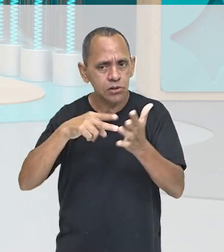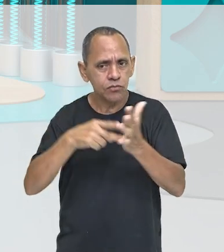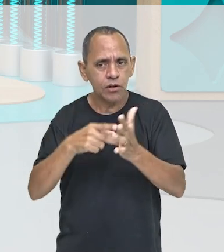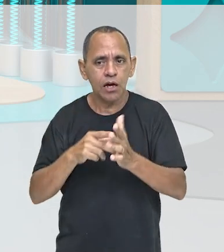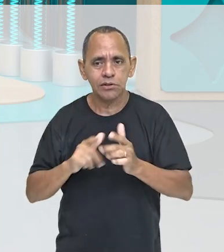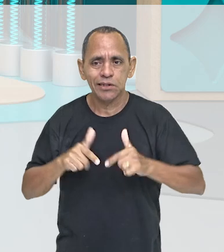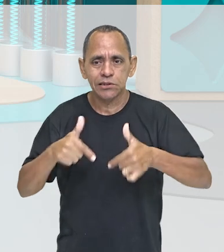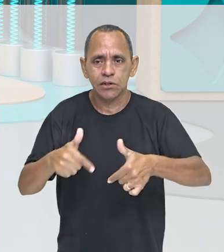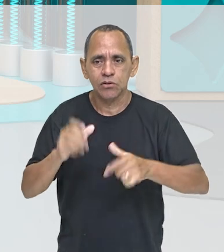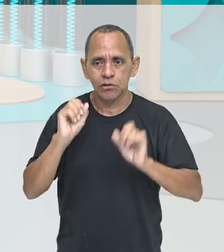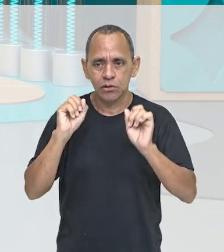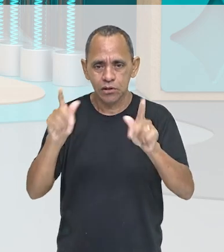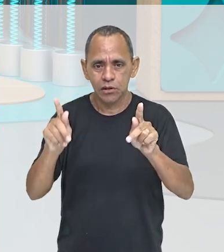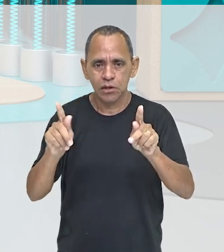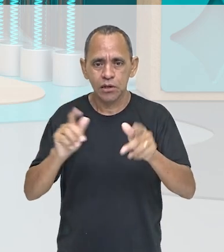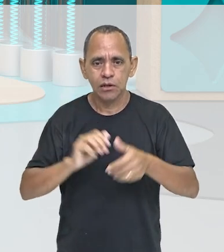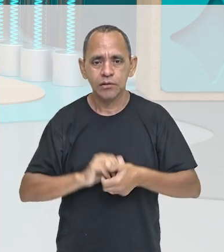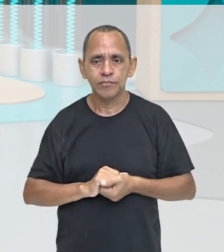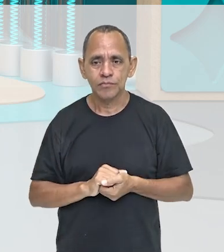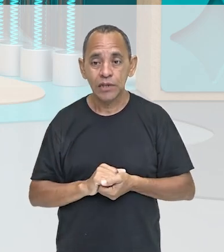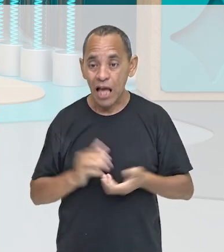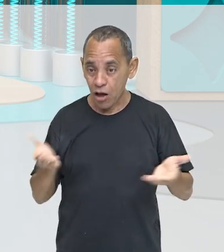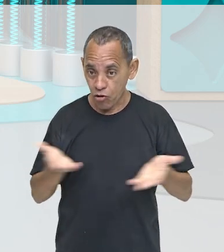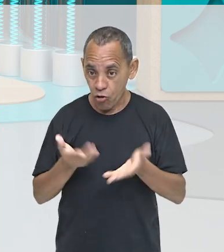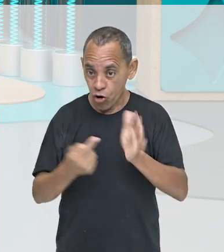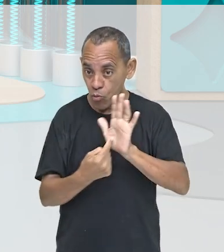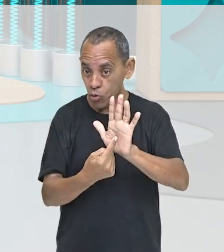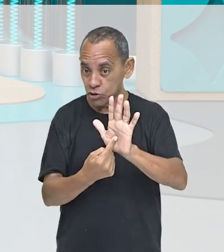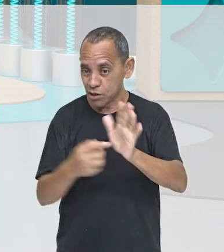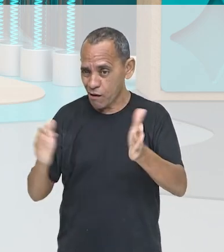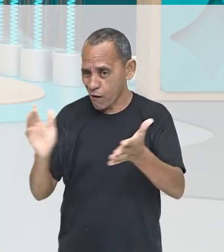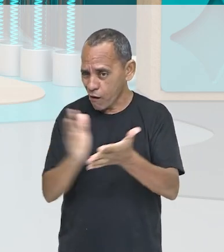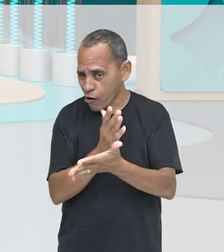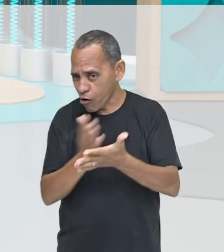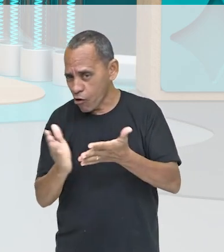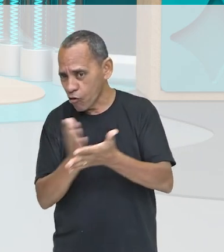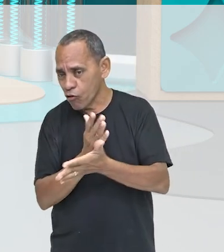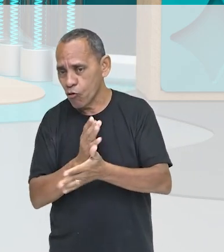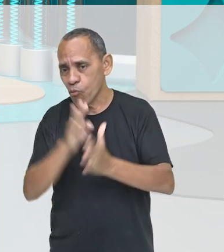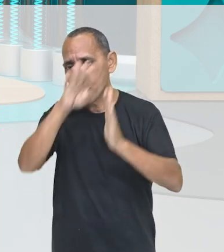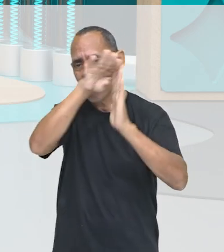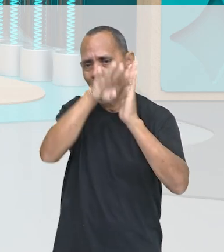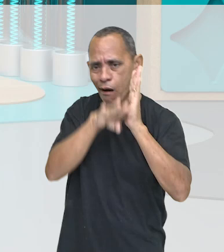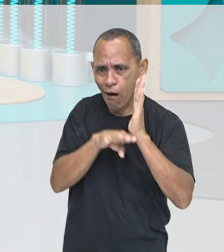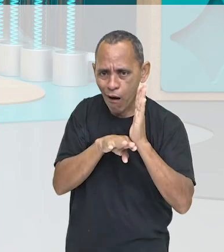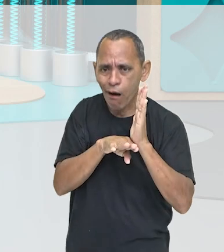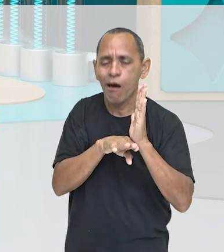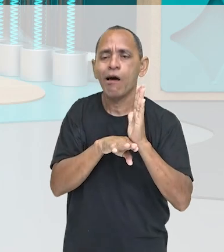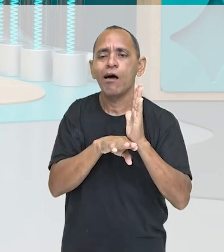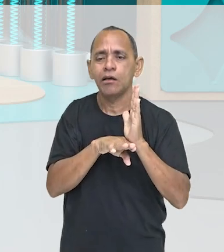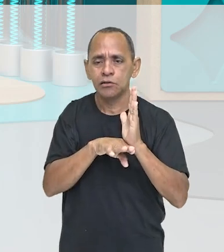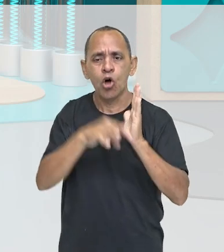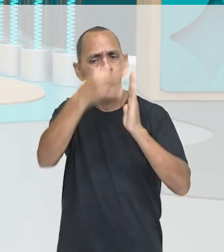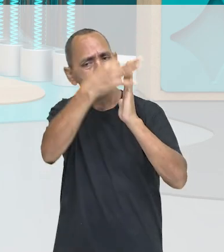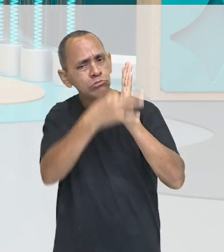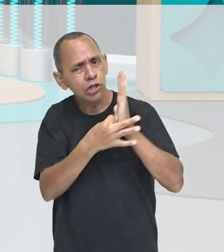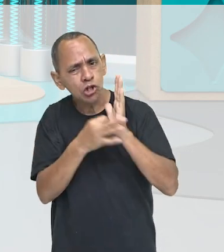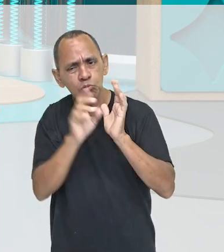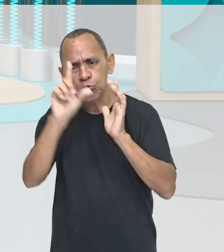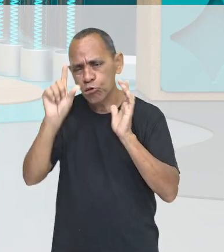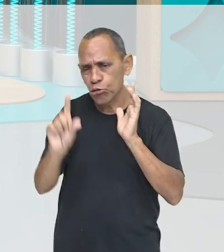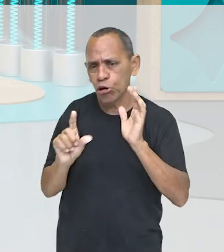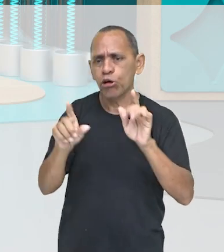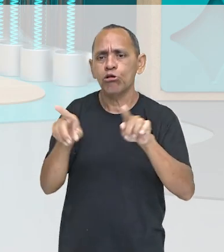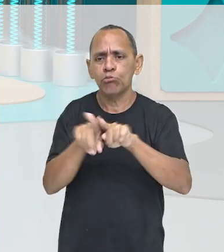ação, ok? Vou mostrar para vocês agora mais uma lista, né, mais um pequeno texto, e aí a gente vai ver